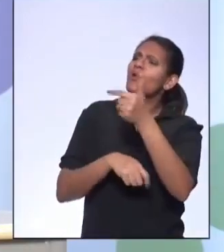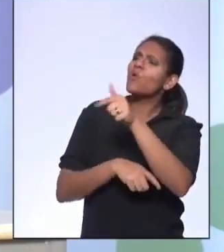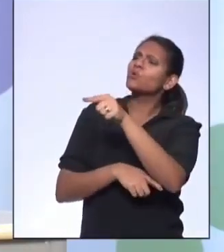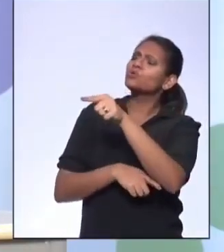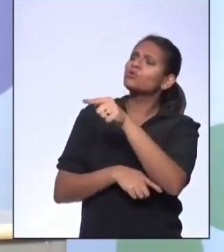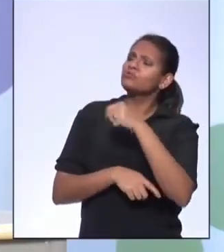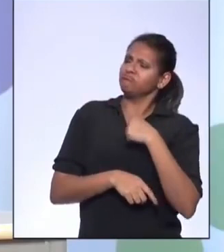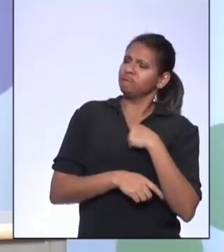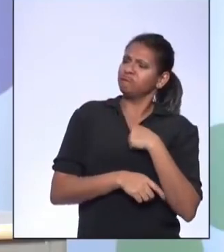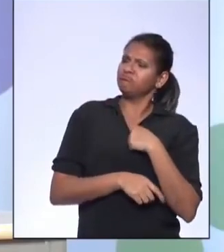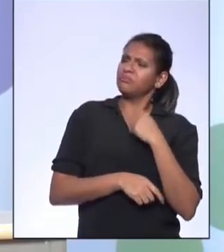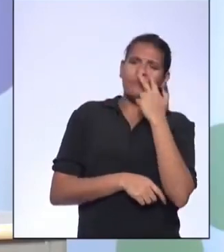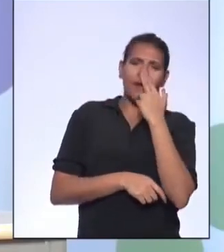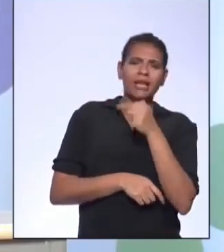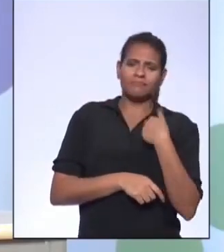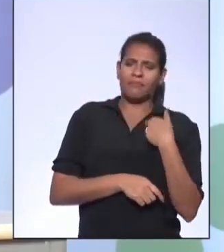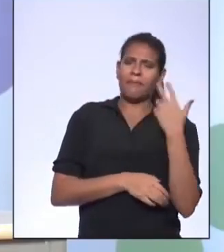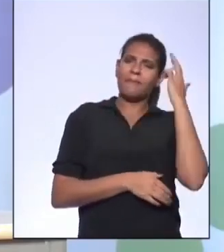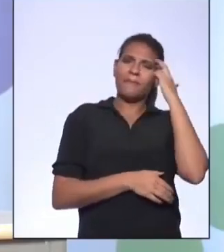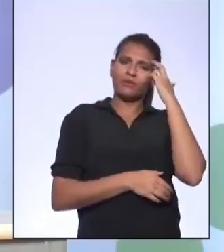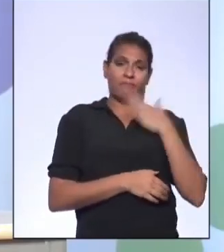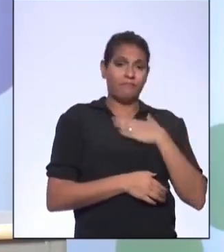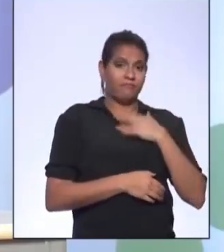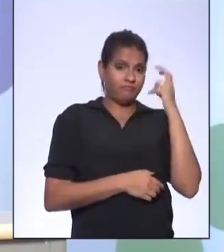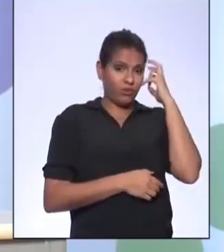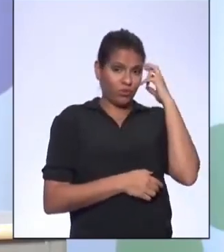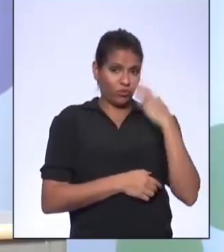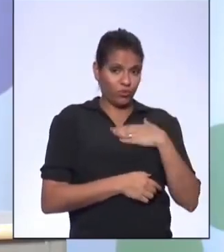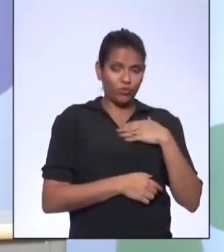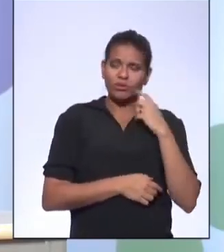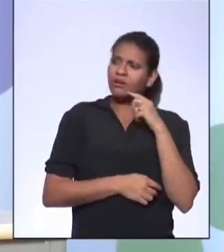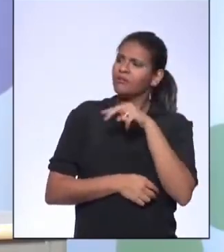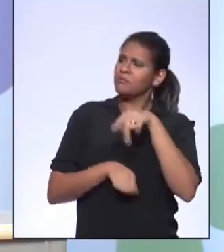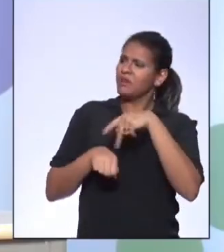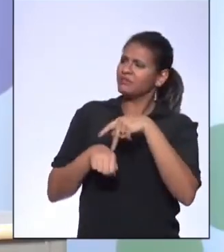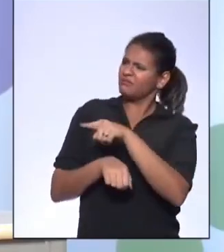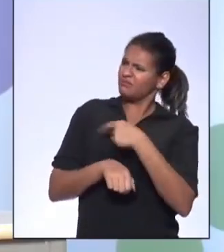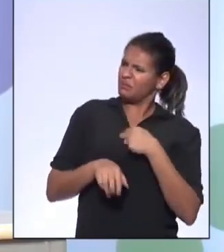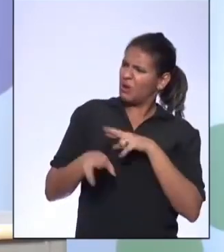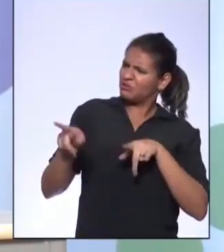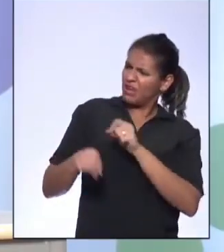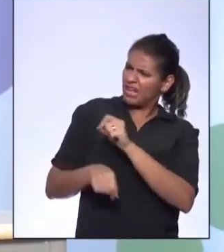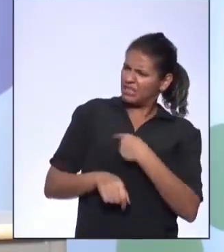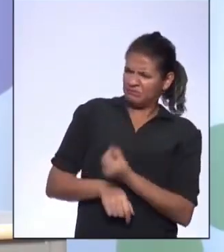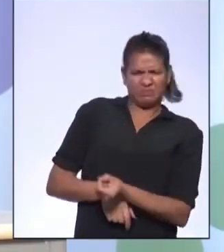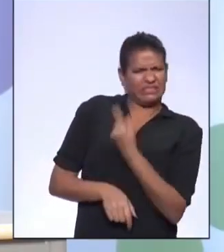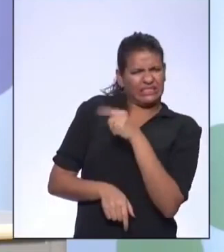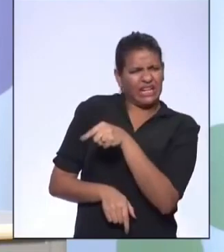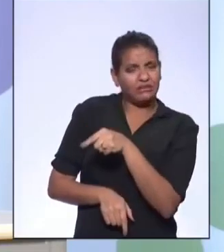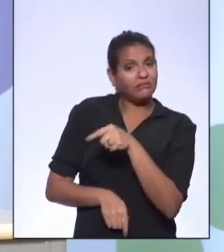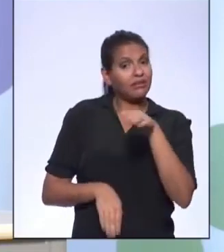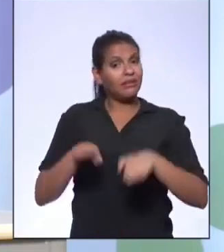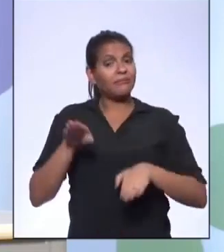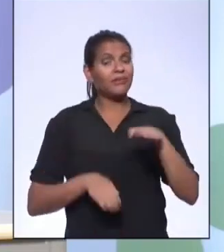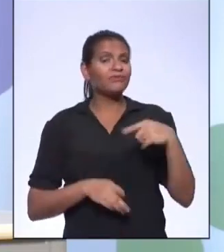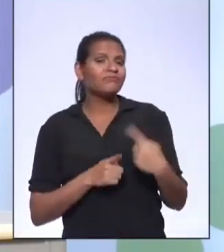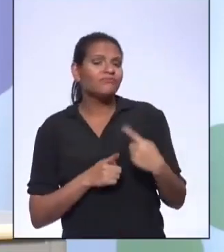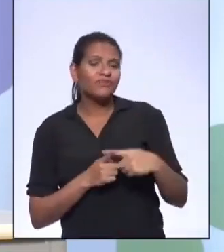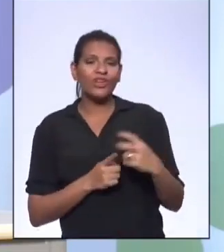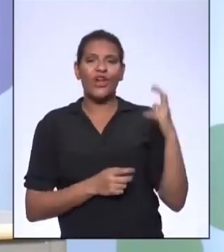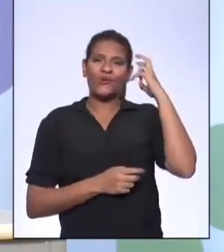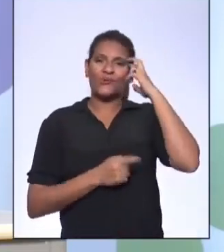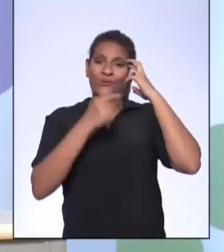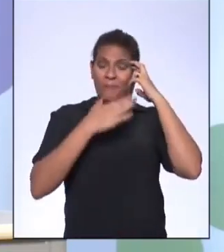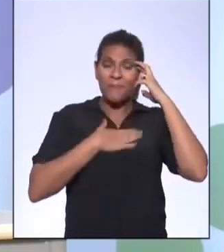colocamos outras lentes. Sabe como se fossem filtros? E esses filtros possibilitam que a gente veja de uma determinada maneira. Mas